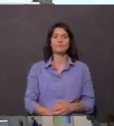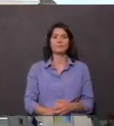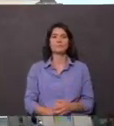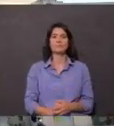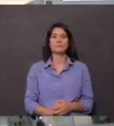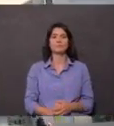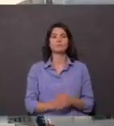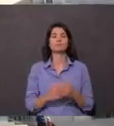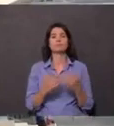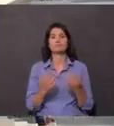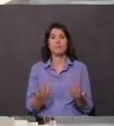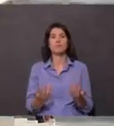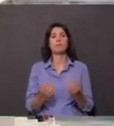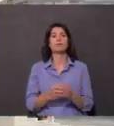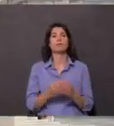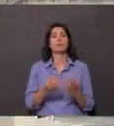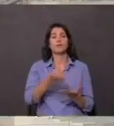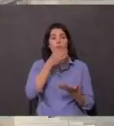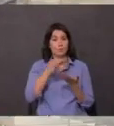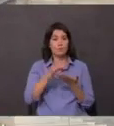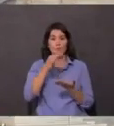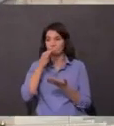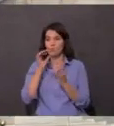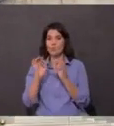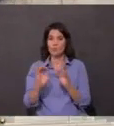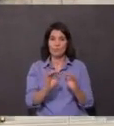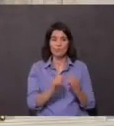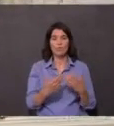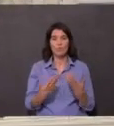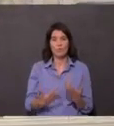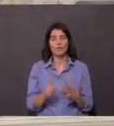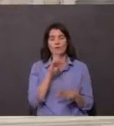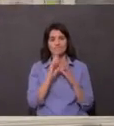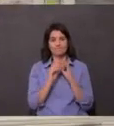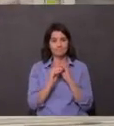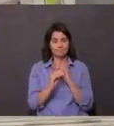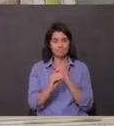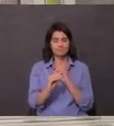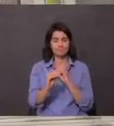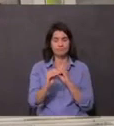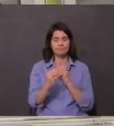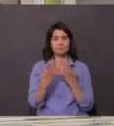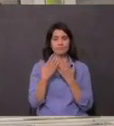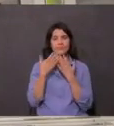Depois de termos recebido a comunhão, em silêncio, damos graças a Deus.